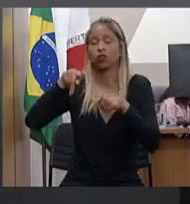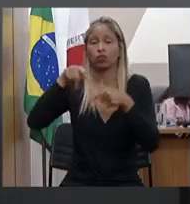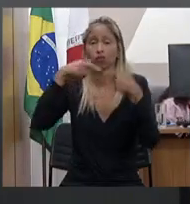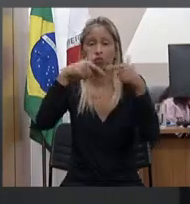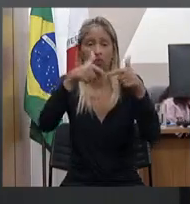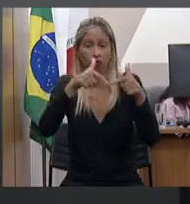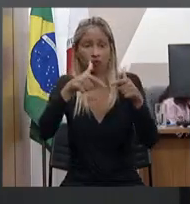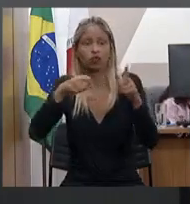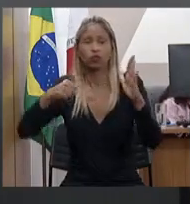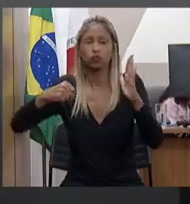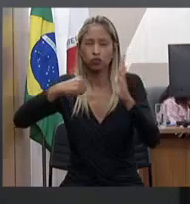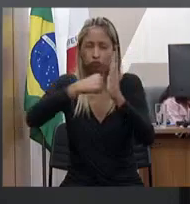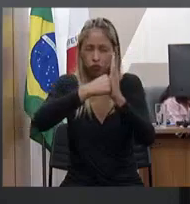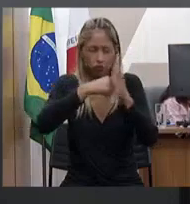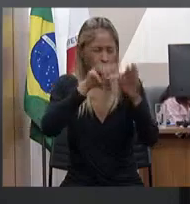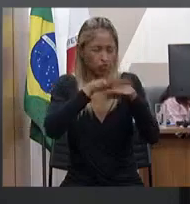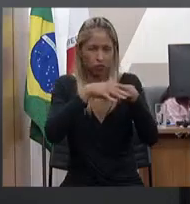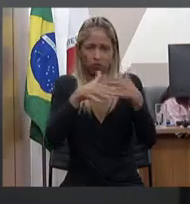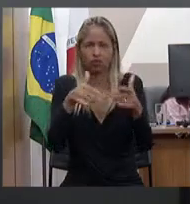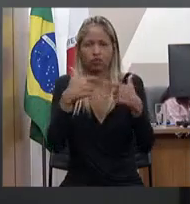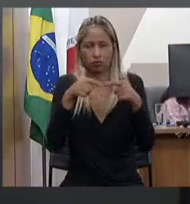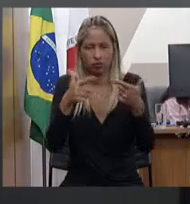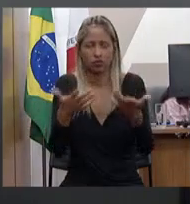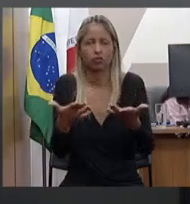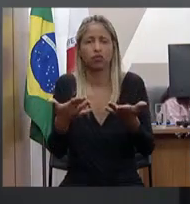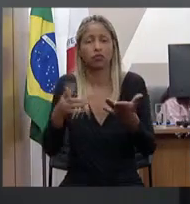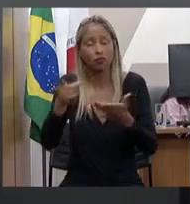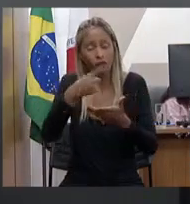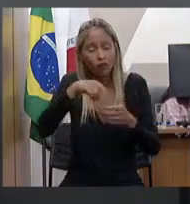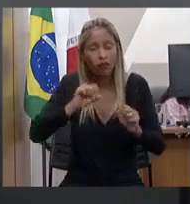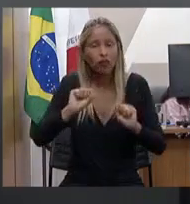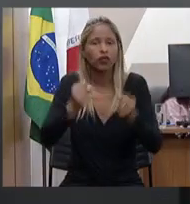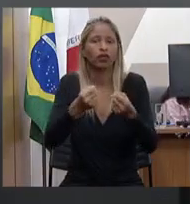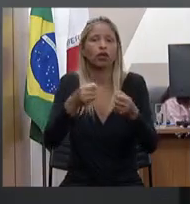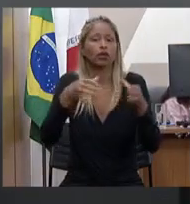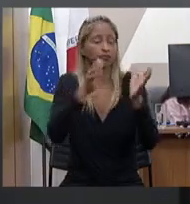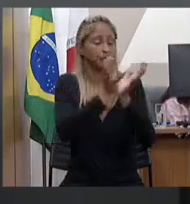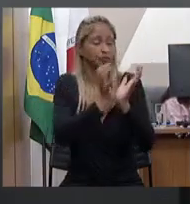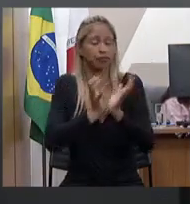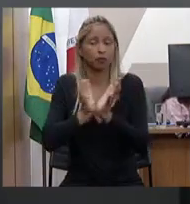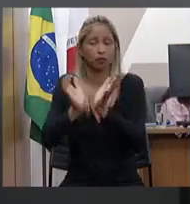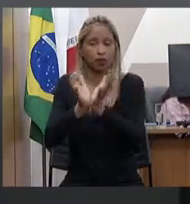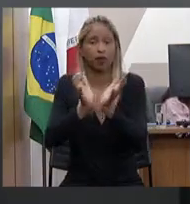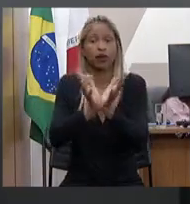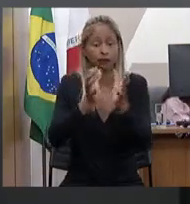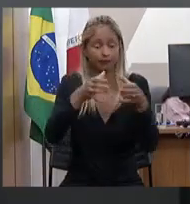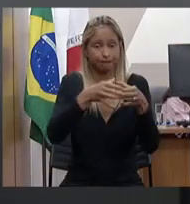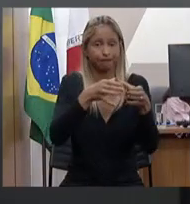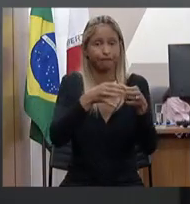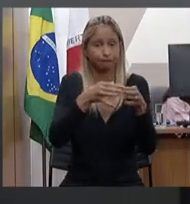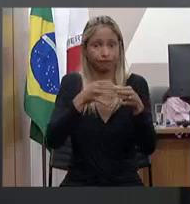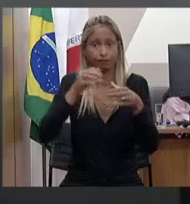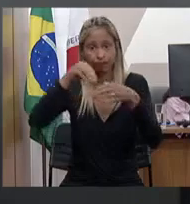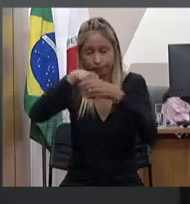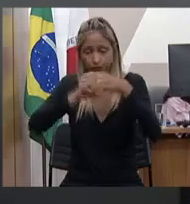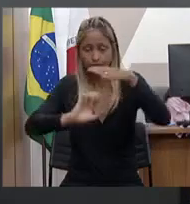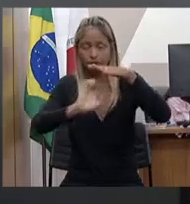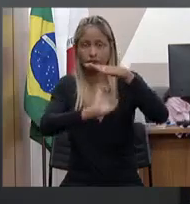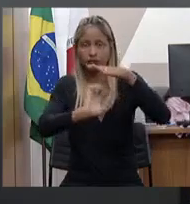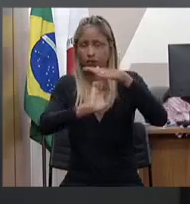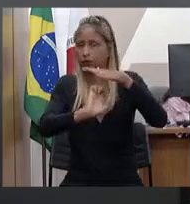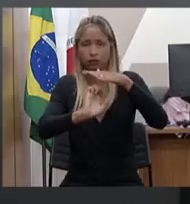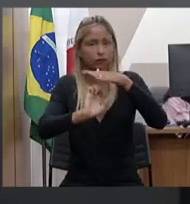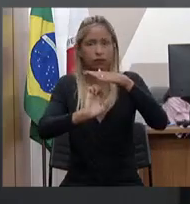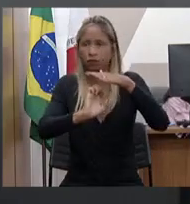trabalhistas dos acidentes de trabalho temos que fortalecer estes órgãos este órgão nas empresas não podemos